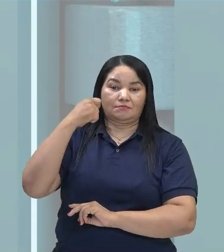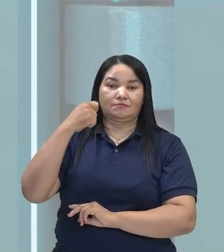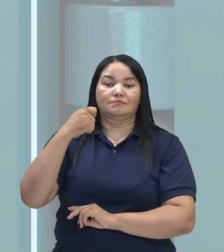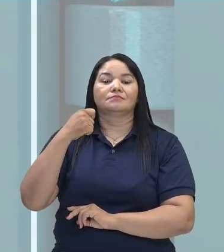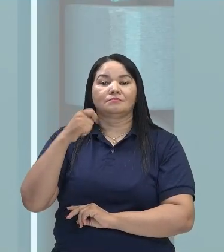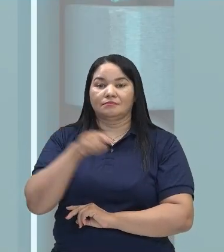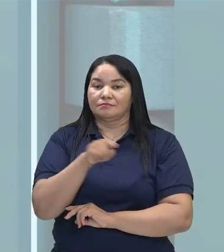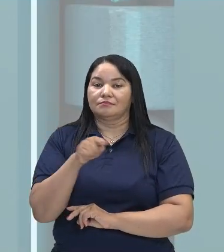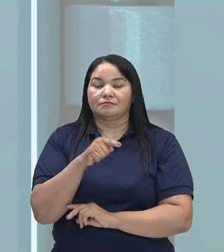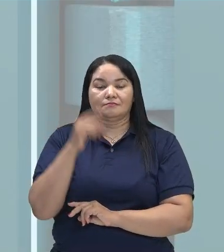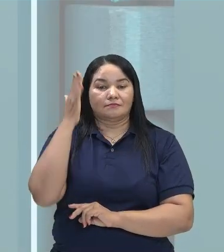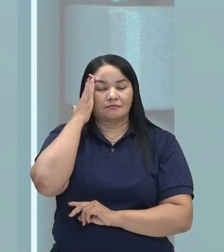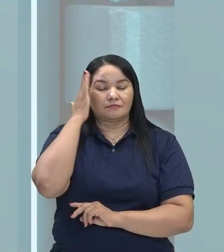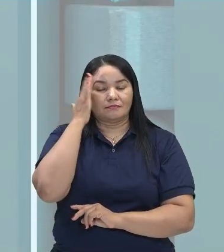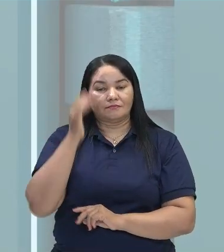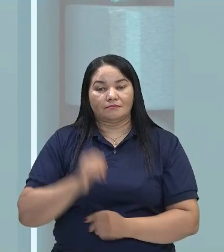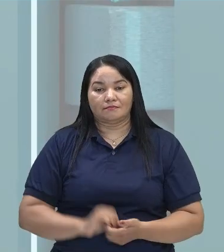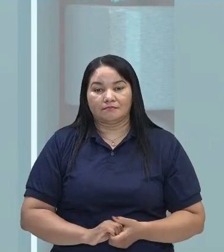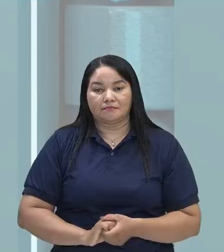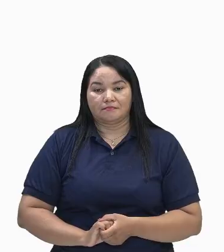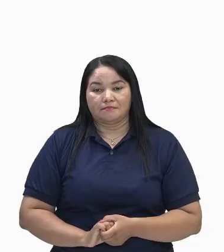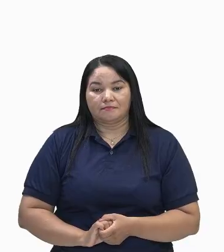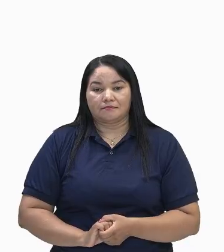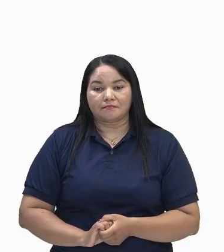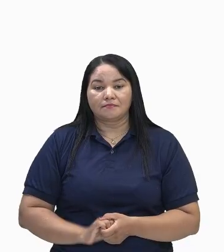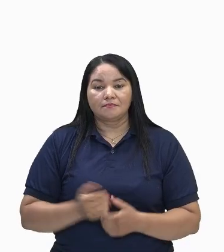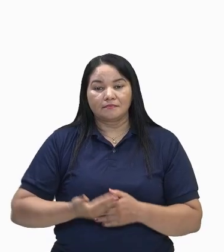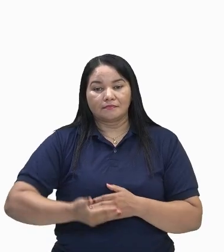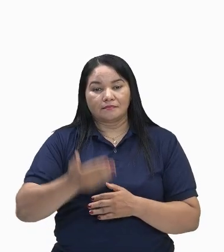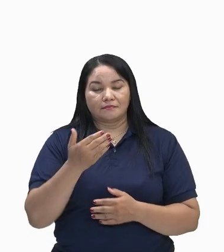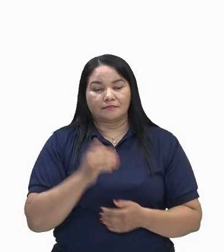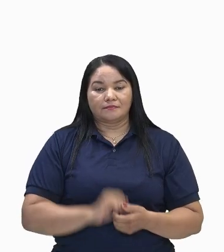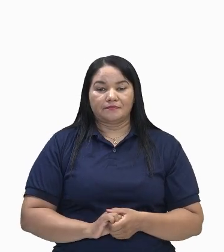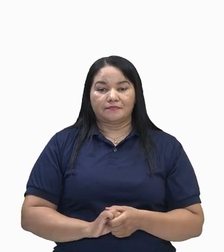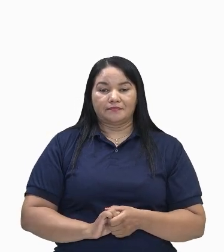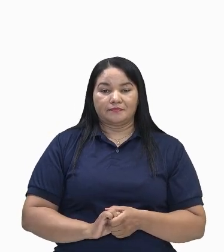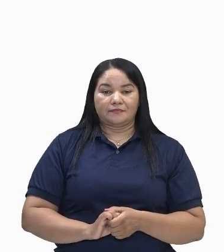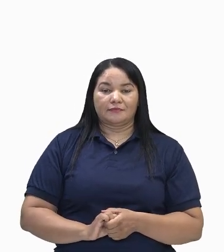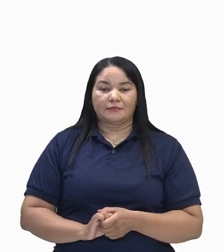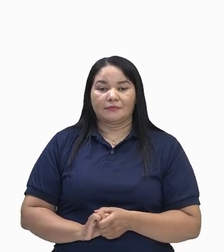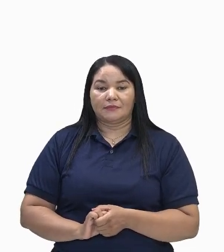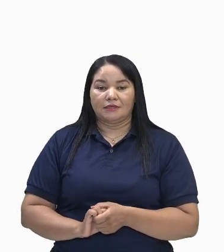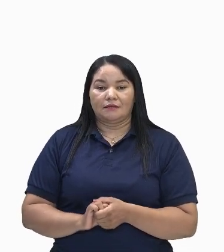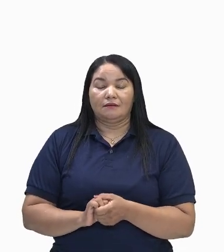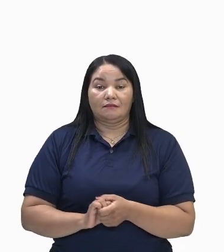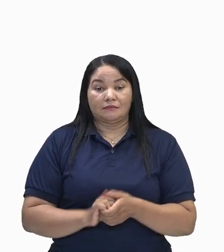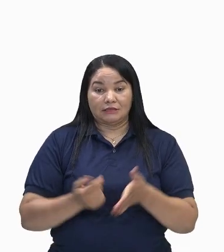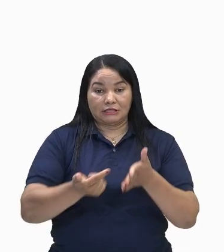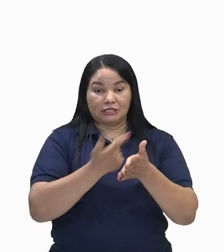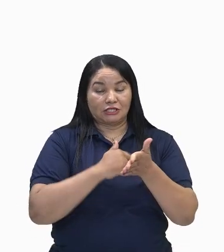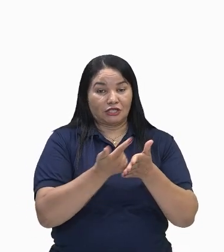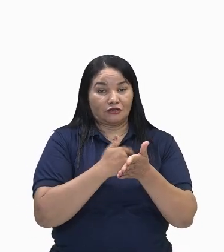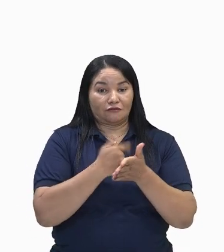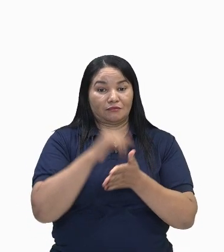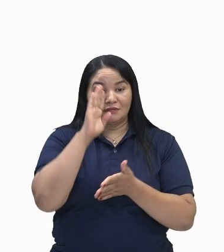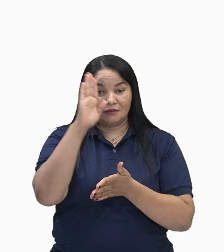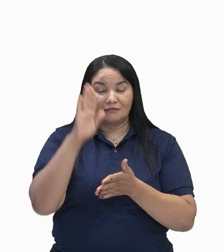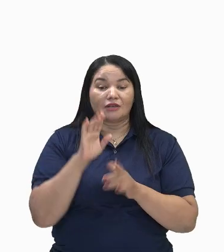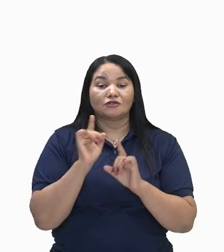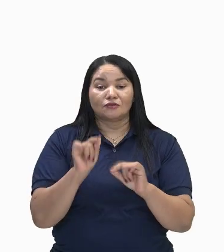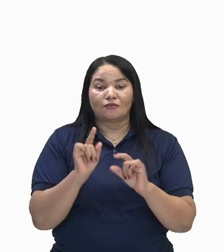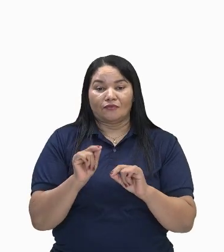nós sabemos na história, tá bom? Continuando, nós temos, então, obras em destaque. Quais são as obras que